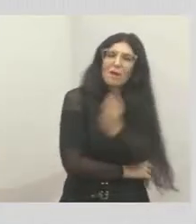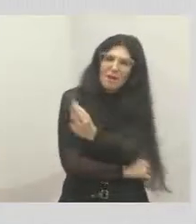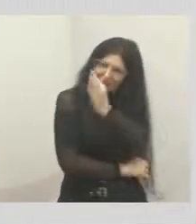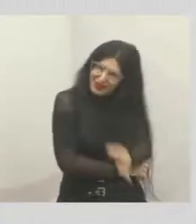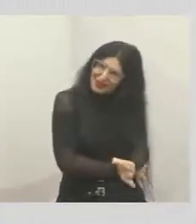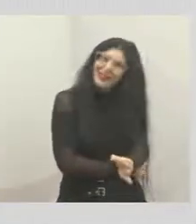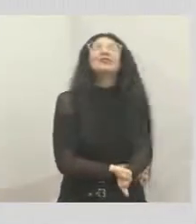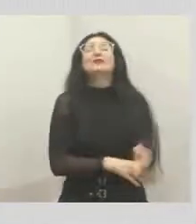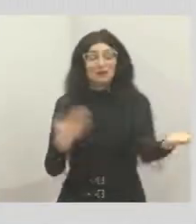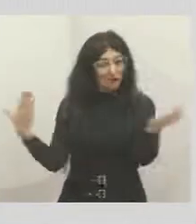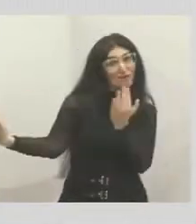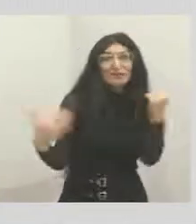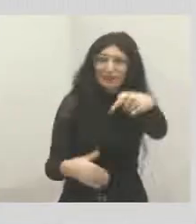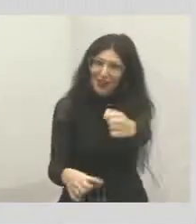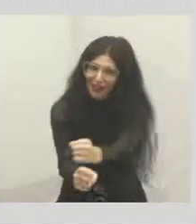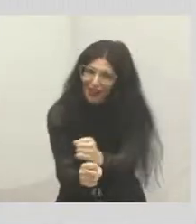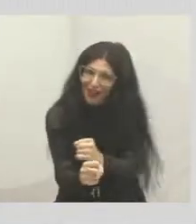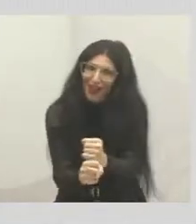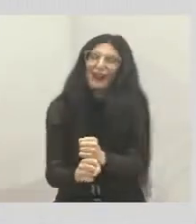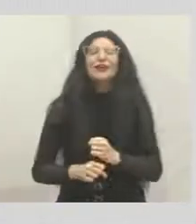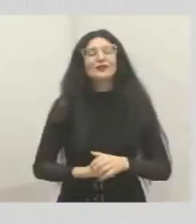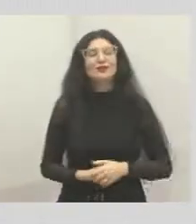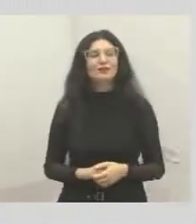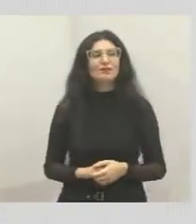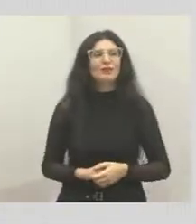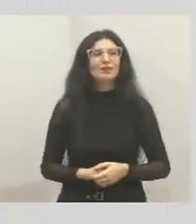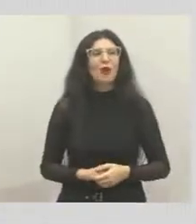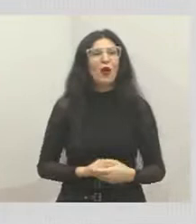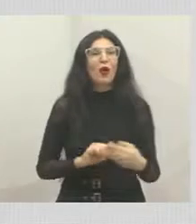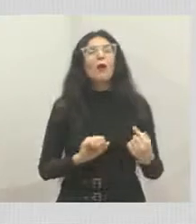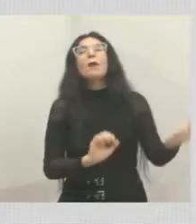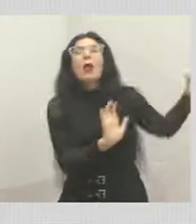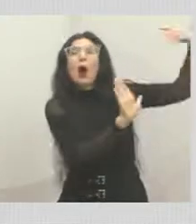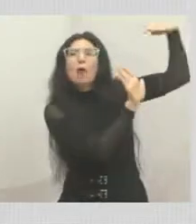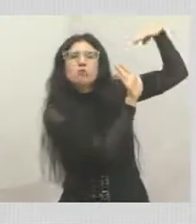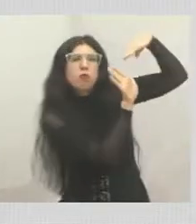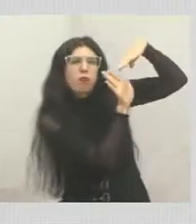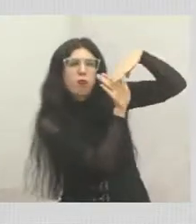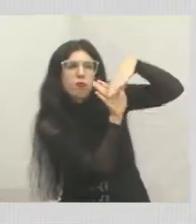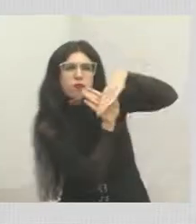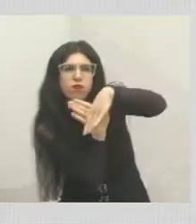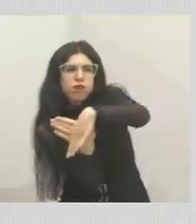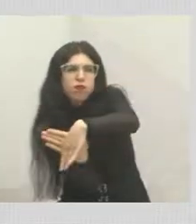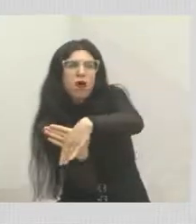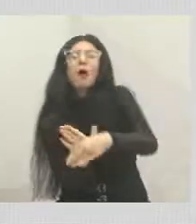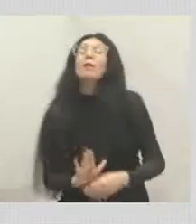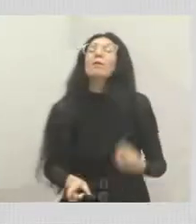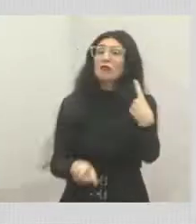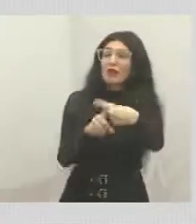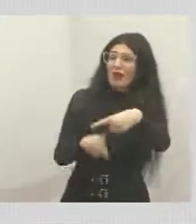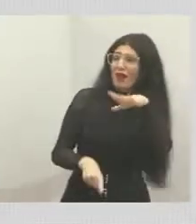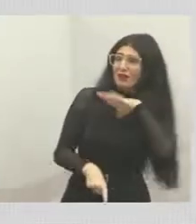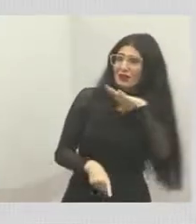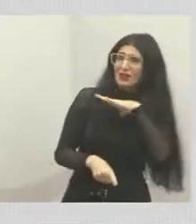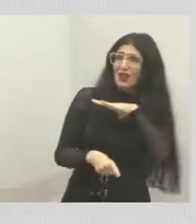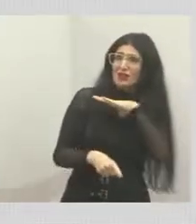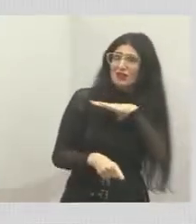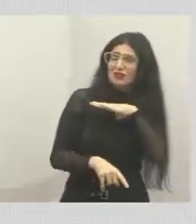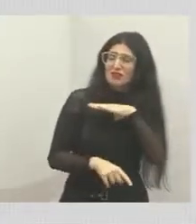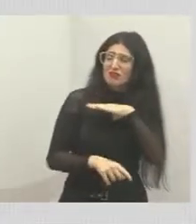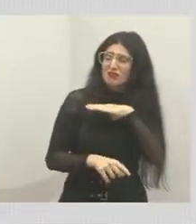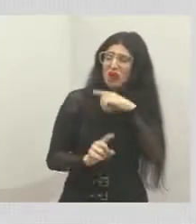38,84%, demonstrando que o estoque vem diminuindo devido ao município estar cumprindo suas